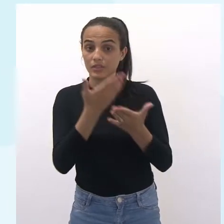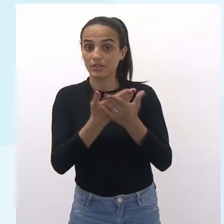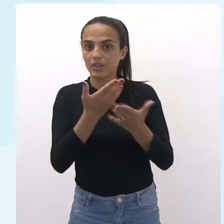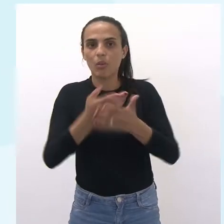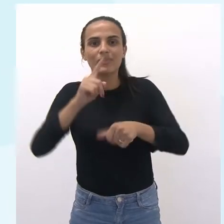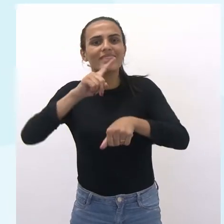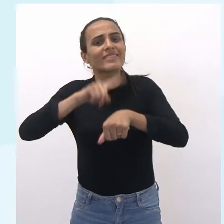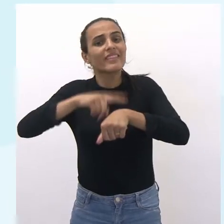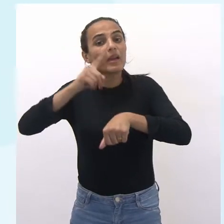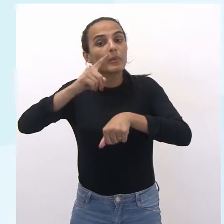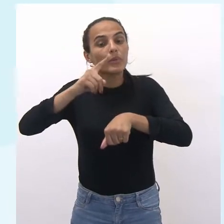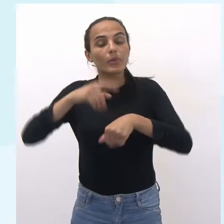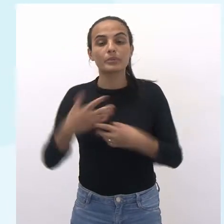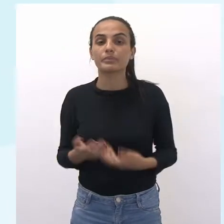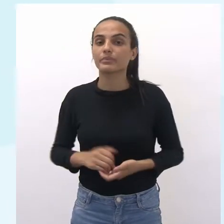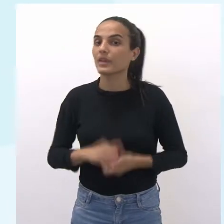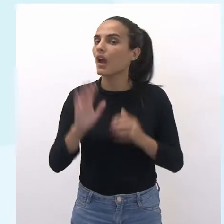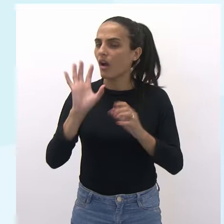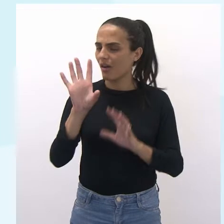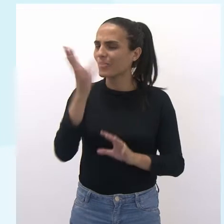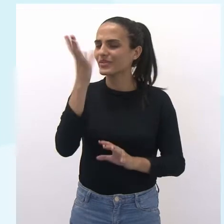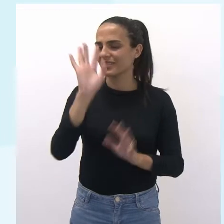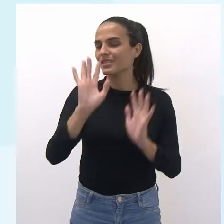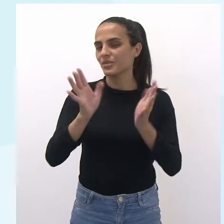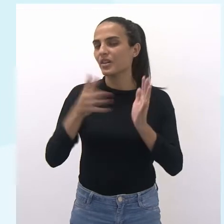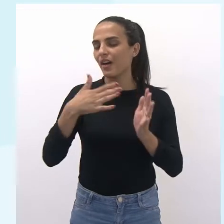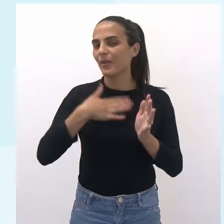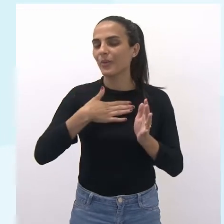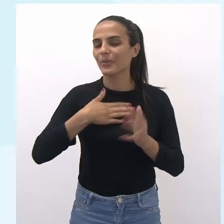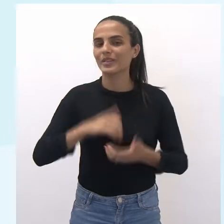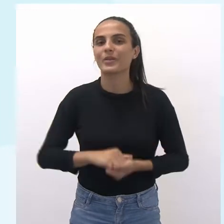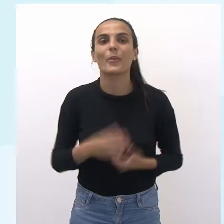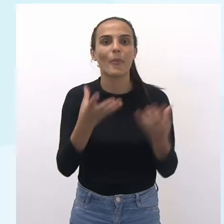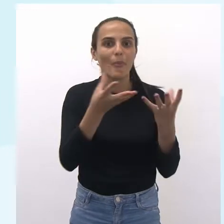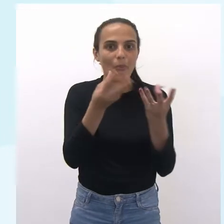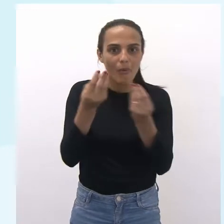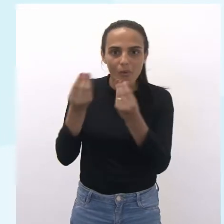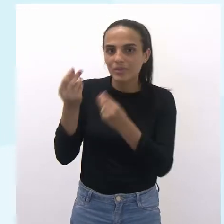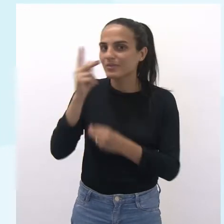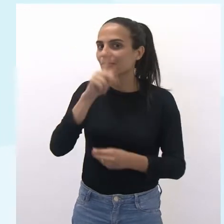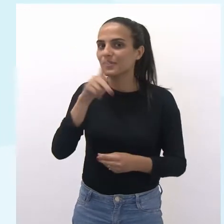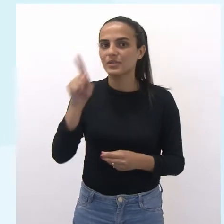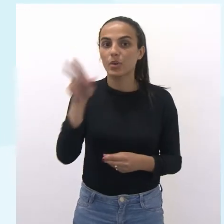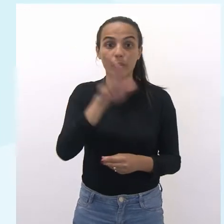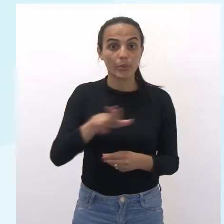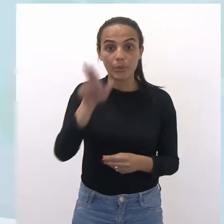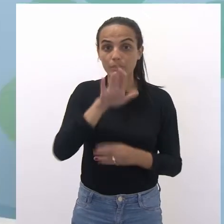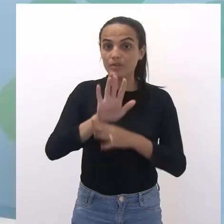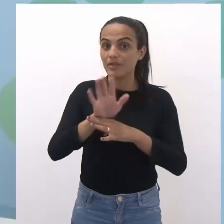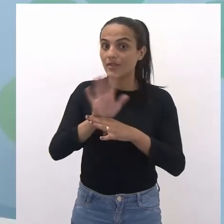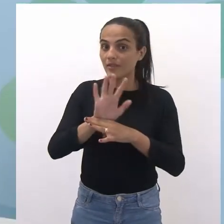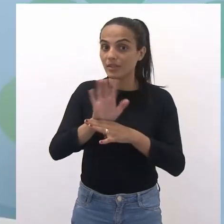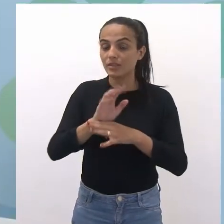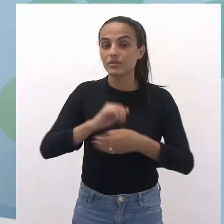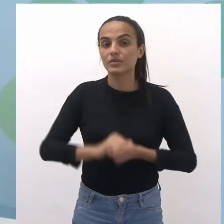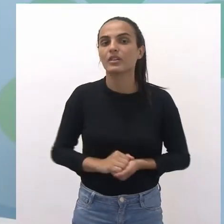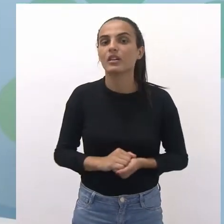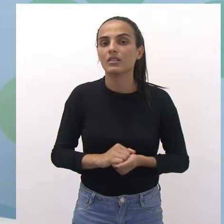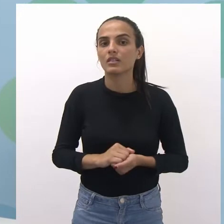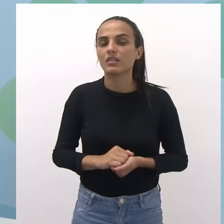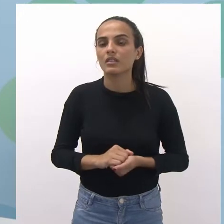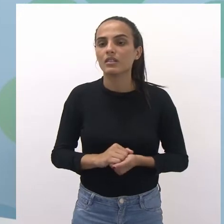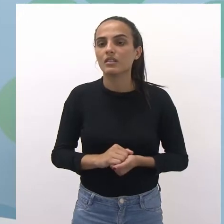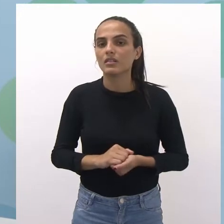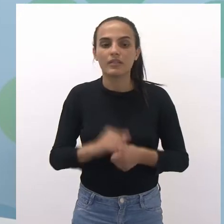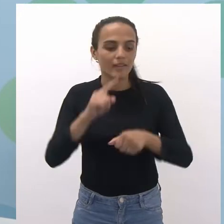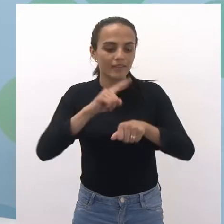tempo. Já aconteceu comigo que muitos professores que usam vídeos solicitaram o